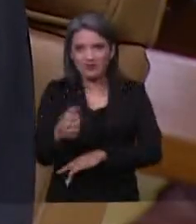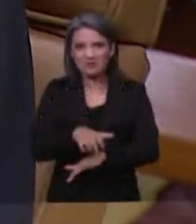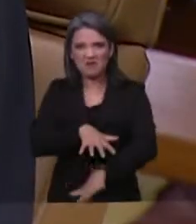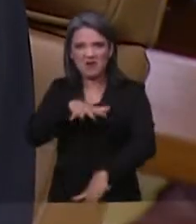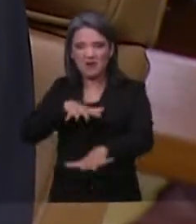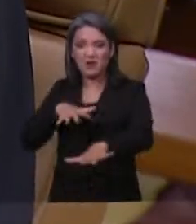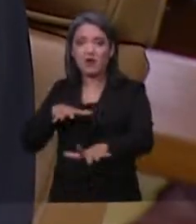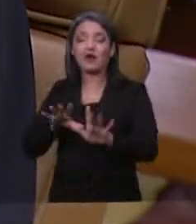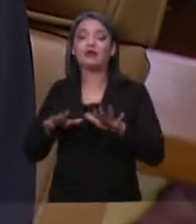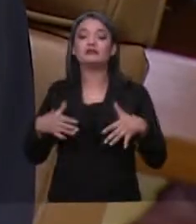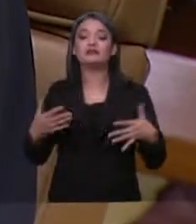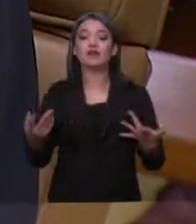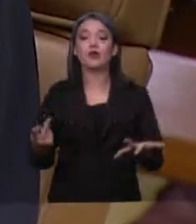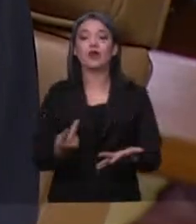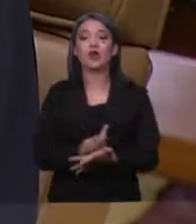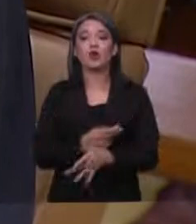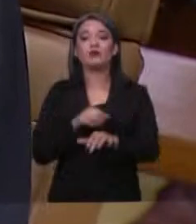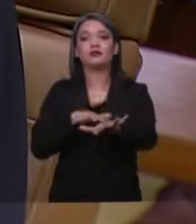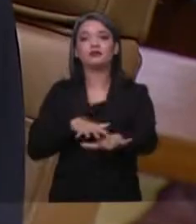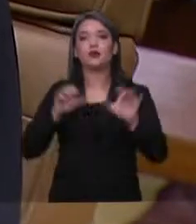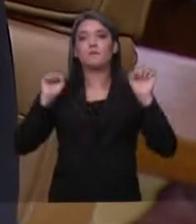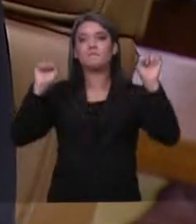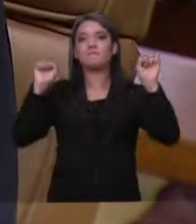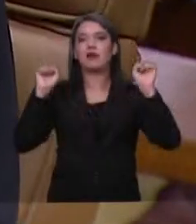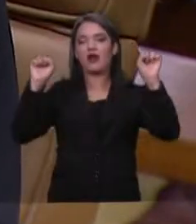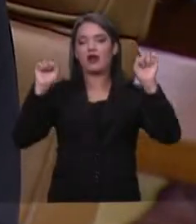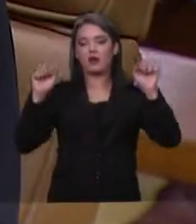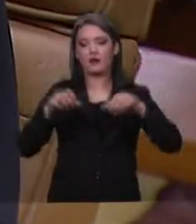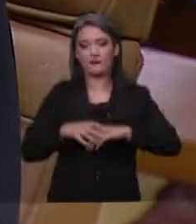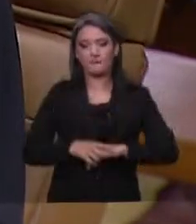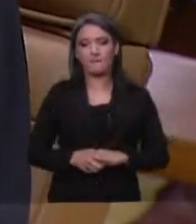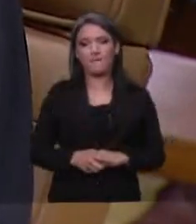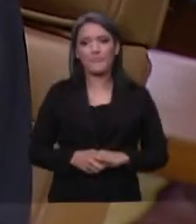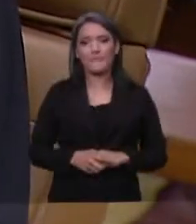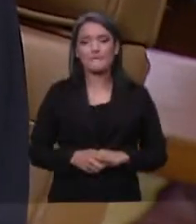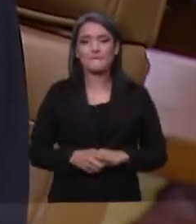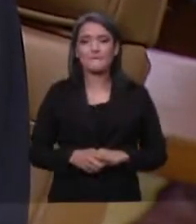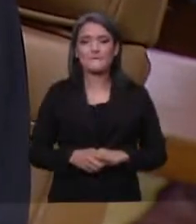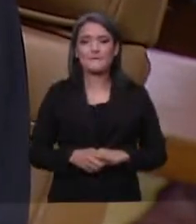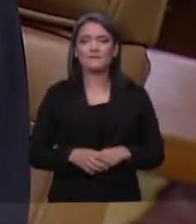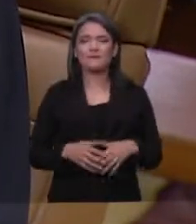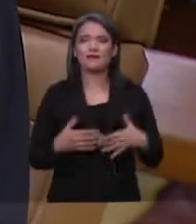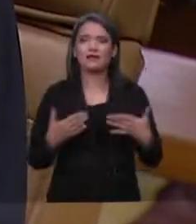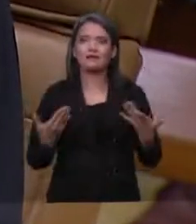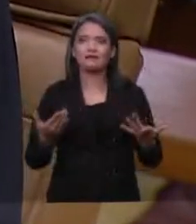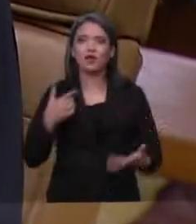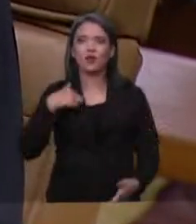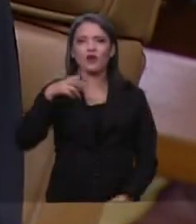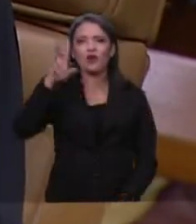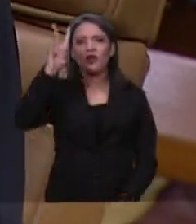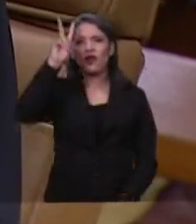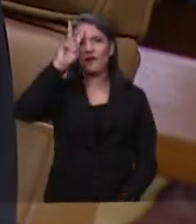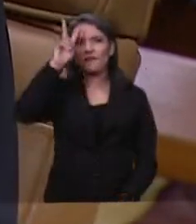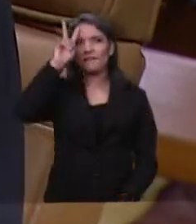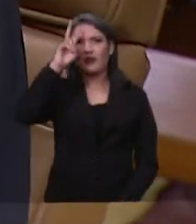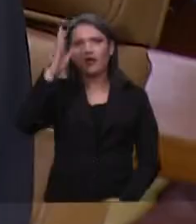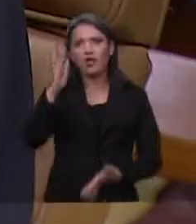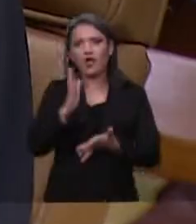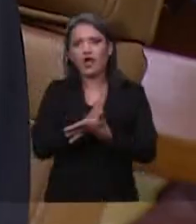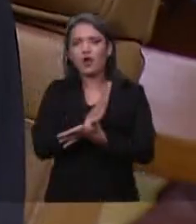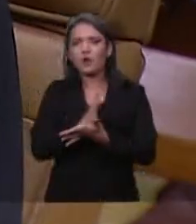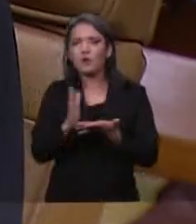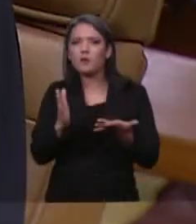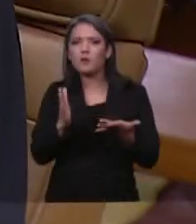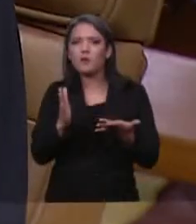houve ali uma manifestação. Ali me veio à mente algumas palavras que eu